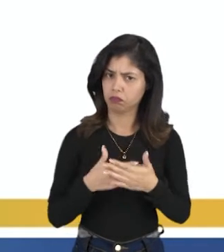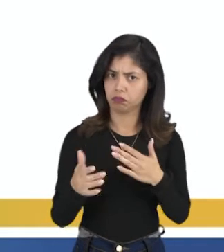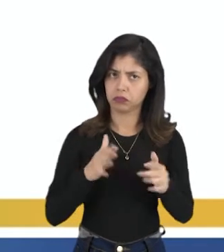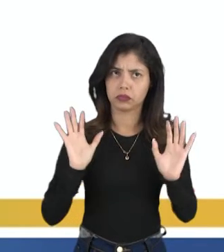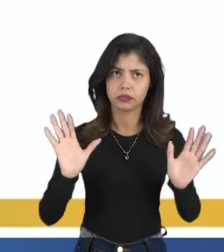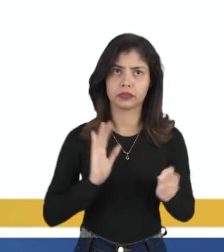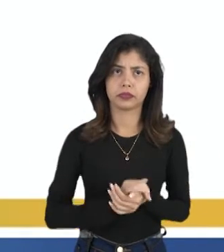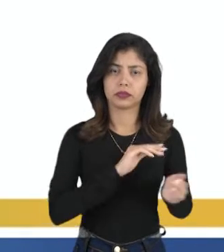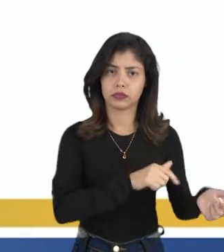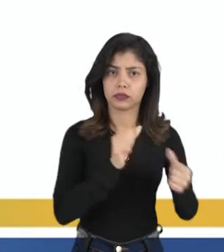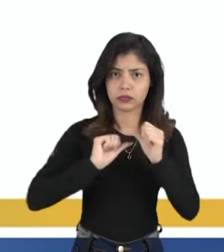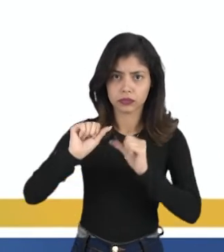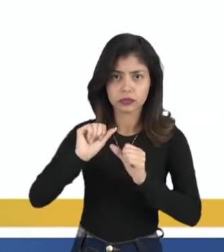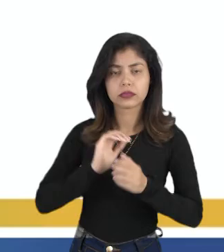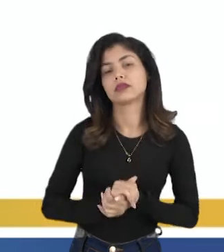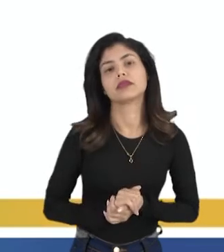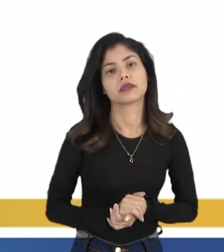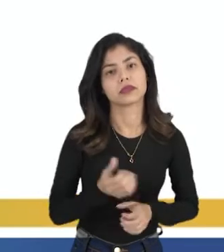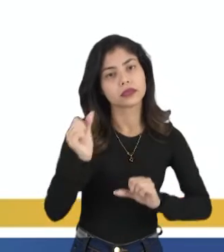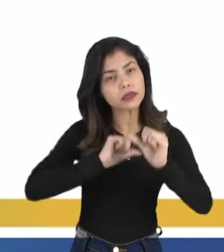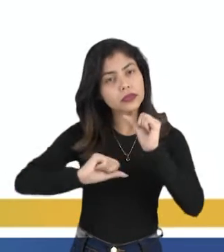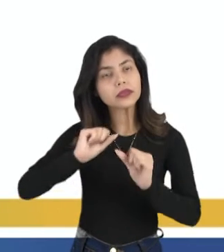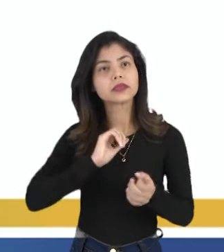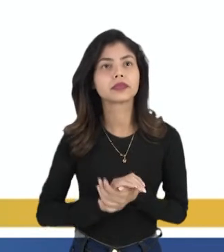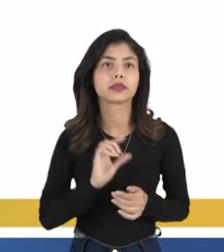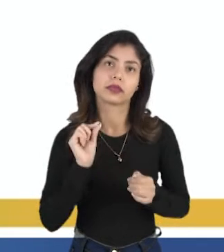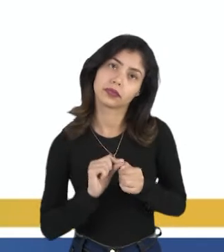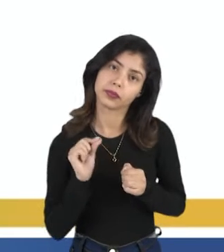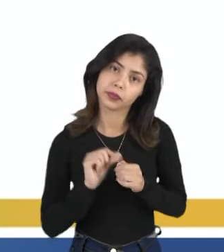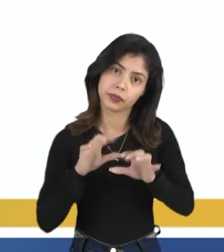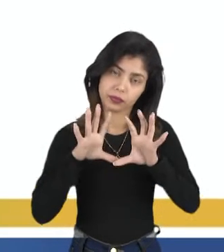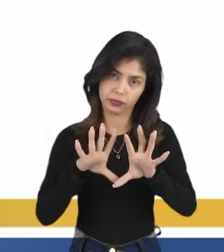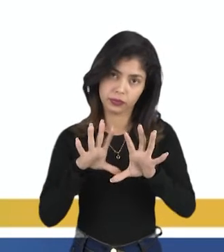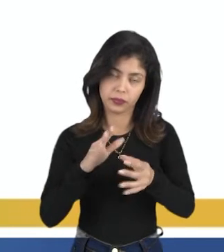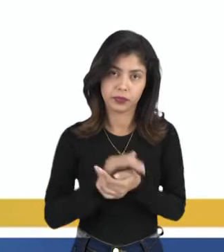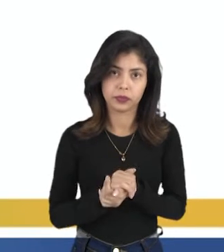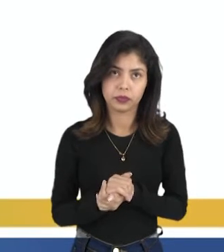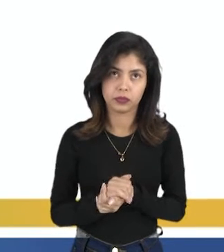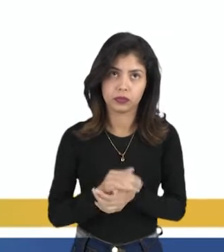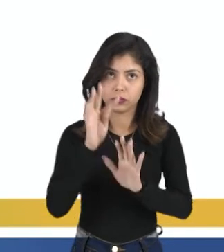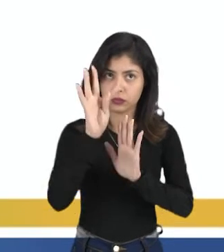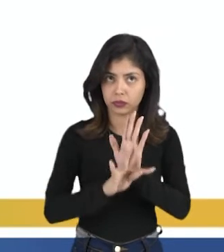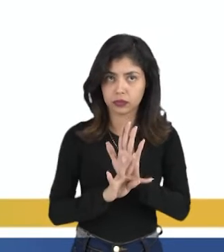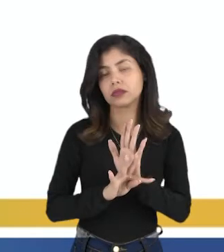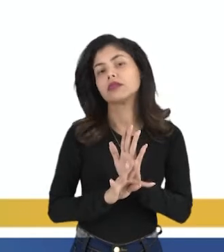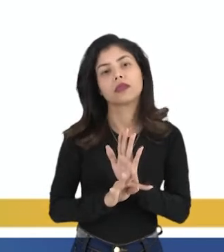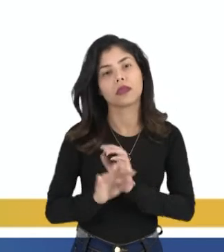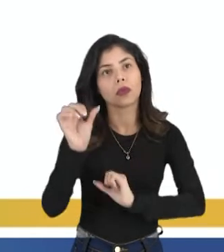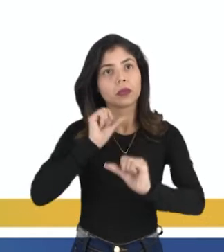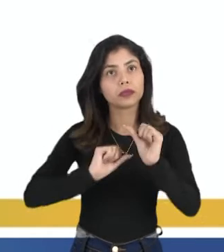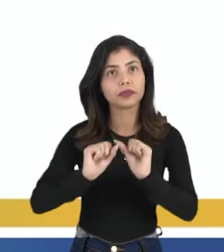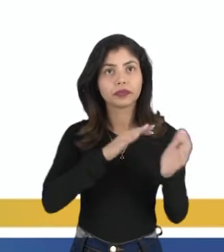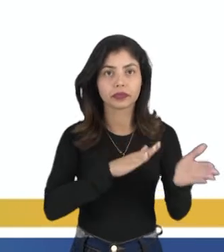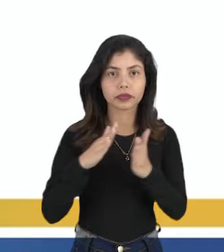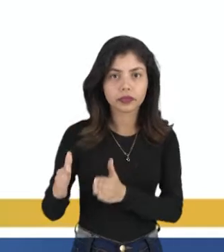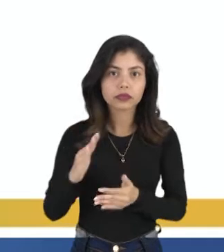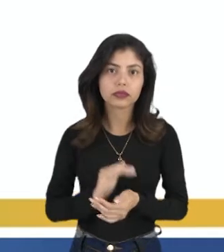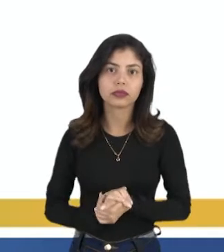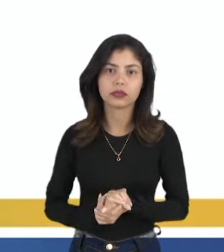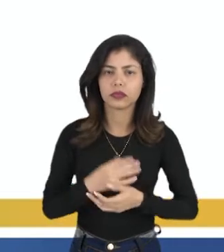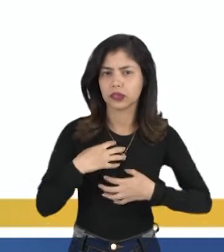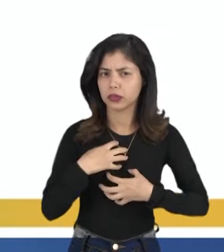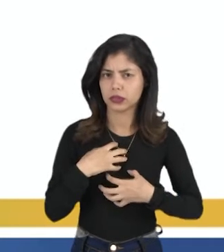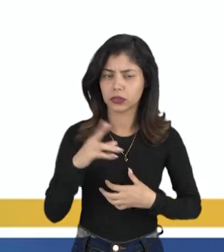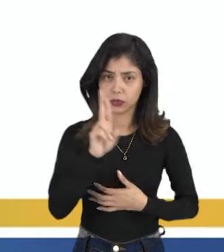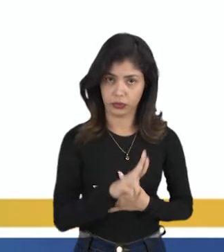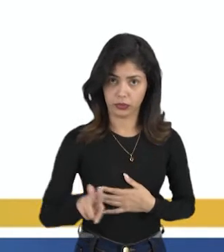de contrapartida. Pelo contrário, se faz uma menção no texto de contrapartida no momento